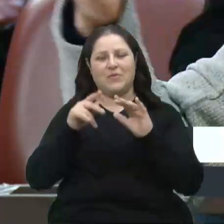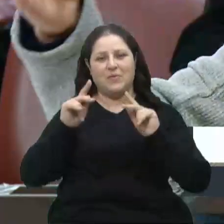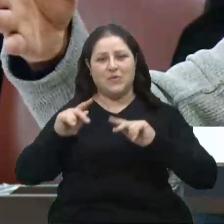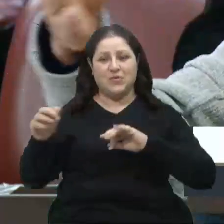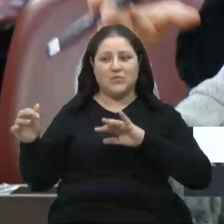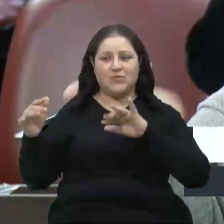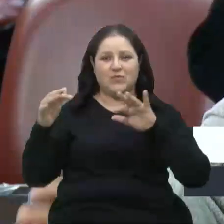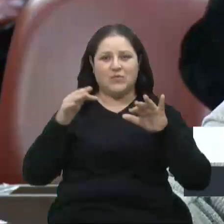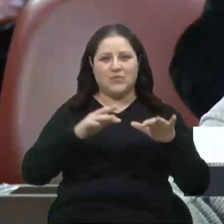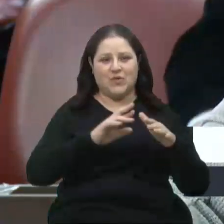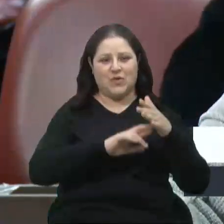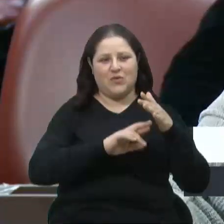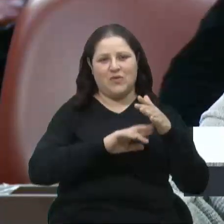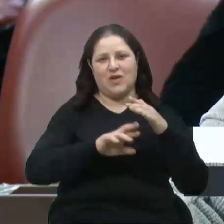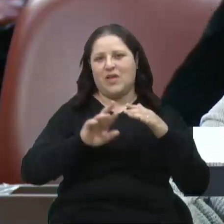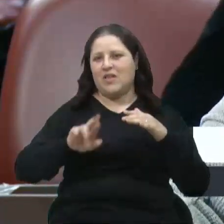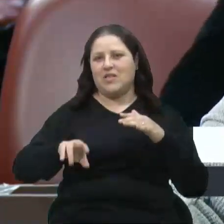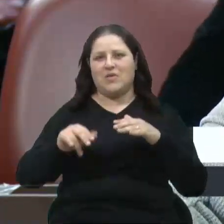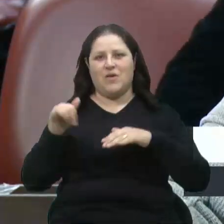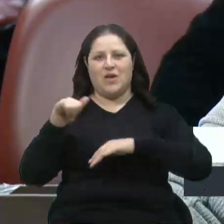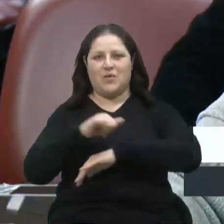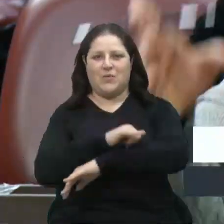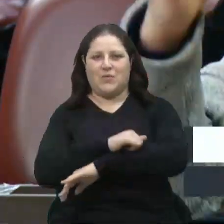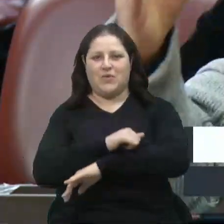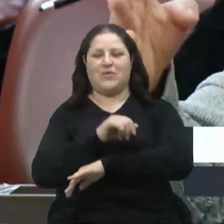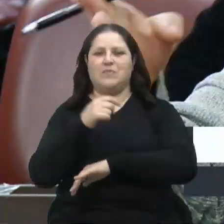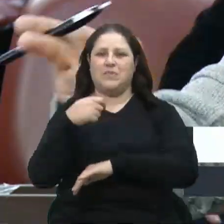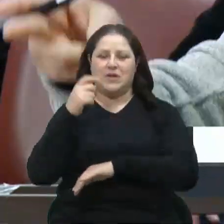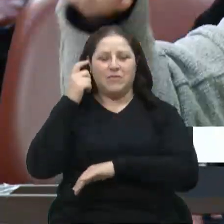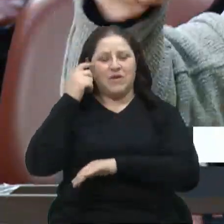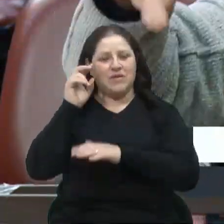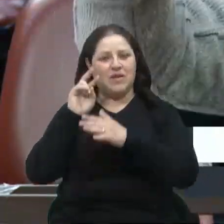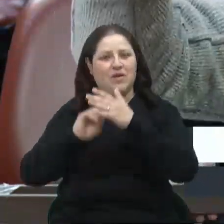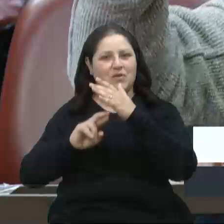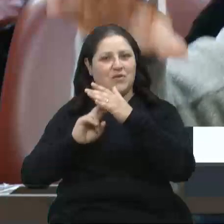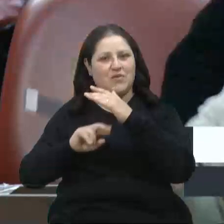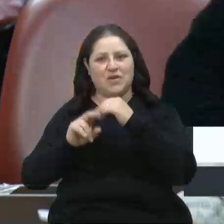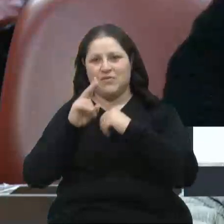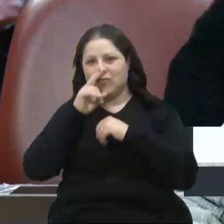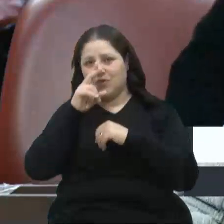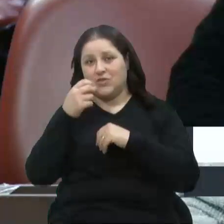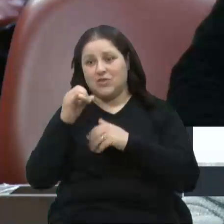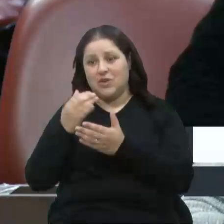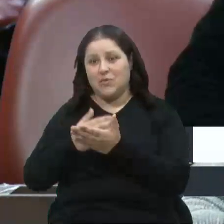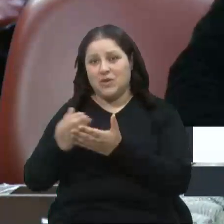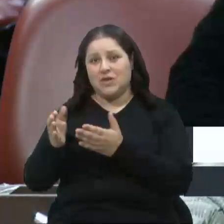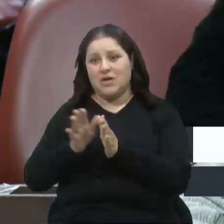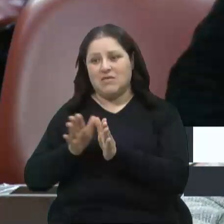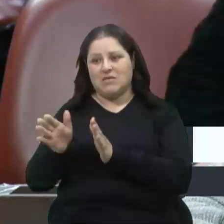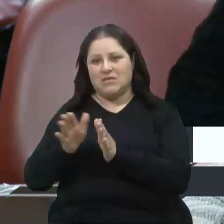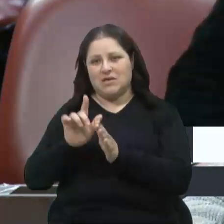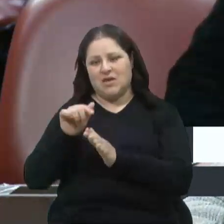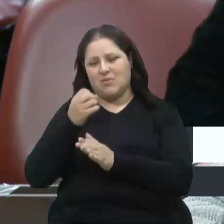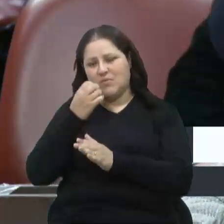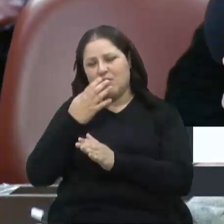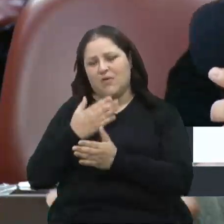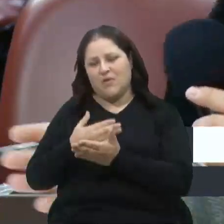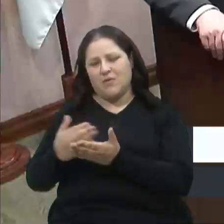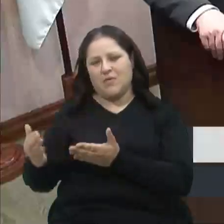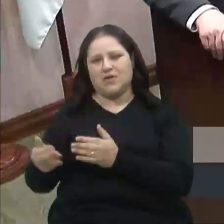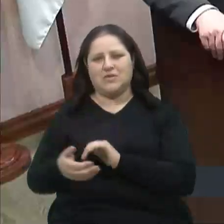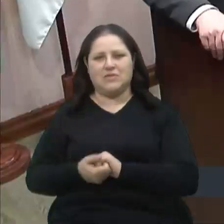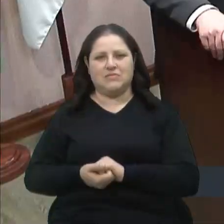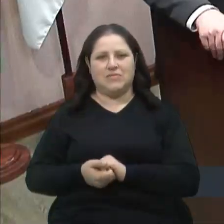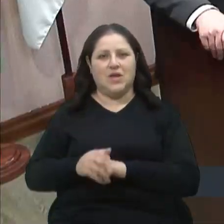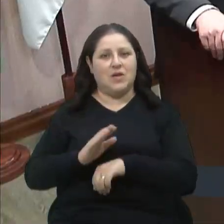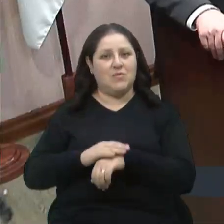os aeroportos aqui da região, né? É a rodoviária. Então, a gente tem que pensar muito nisso, mas se a gente iniciar pela acessibilidade, já é um bom começo. Sim, né? E quando